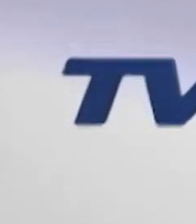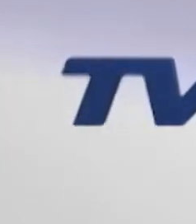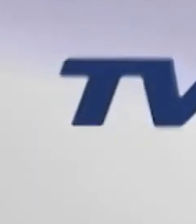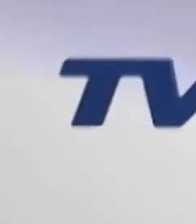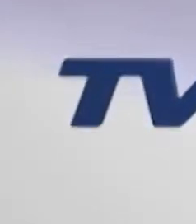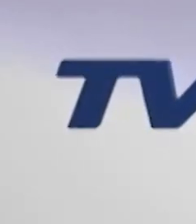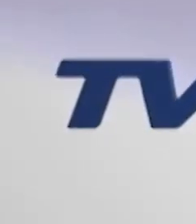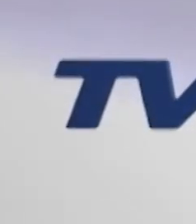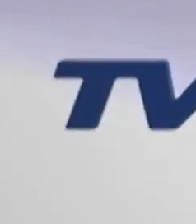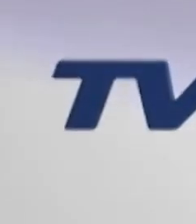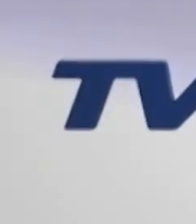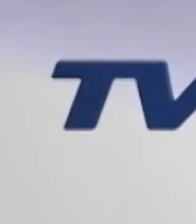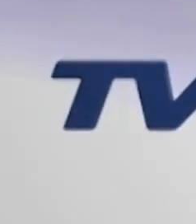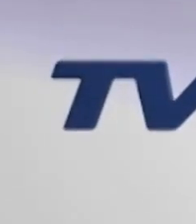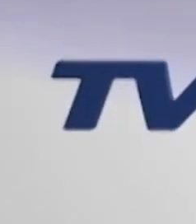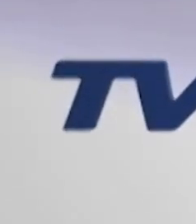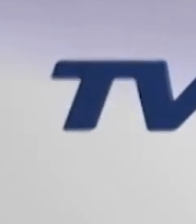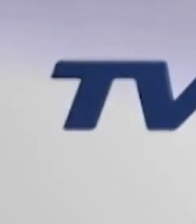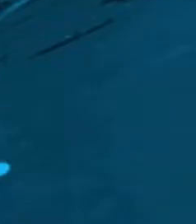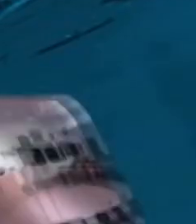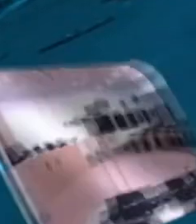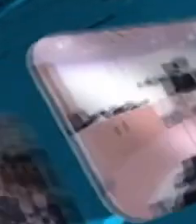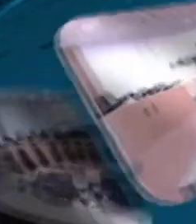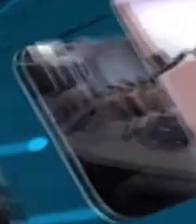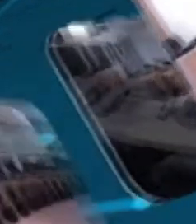a emissora da Casa do Povo.